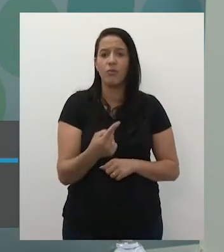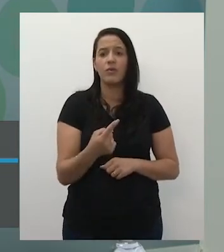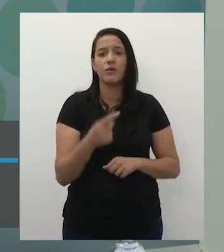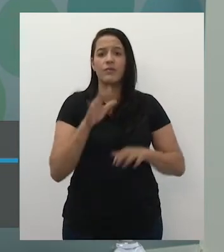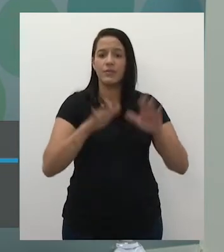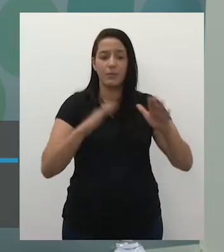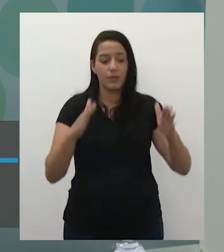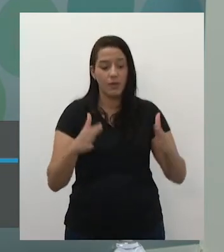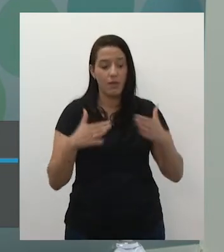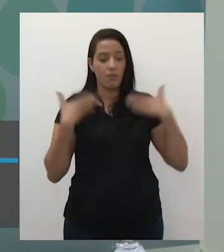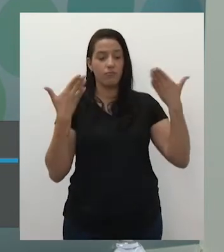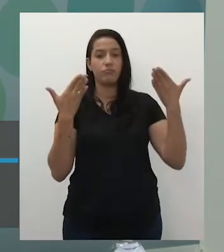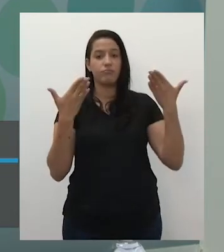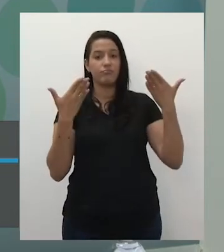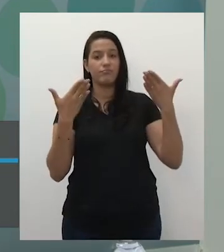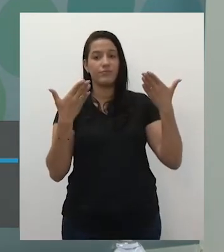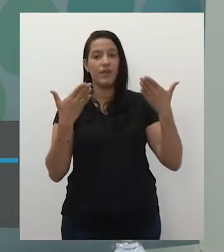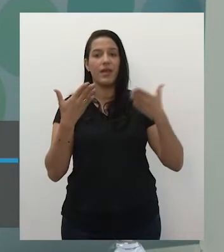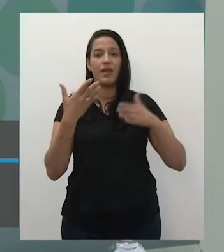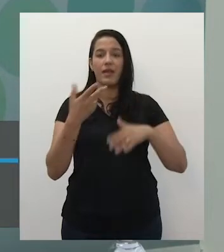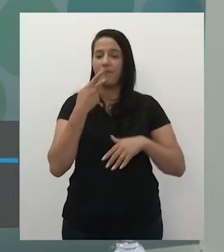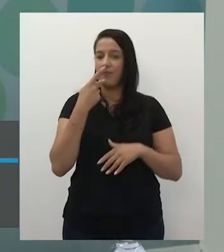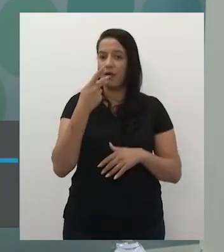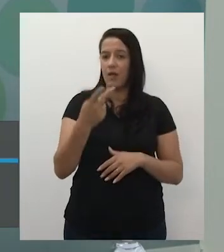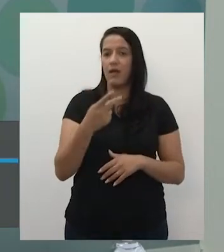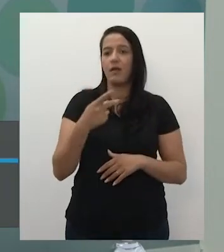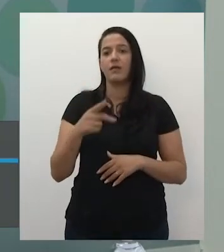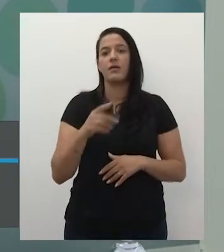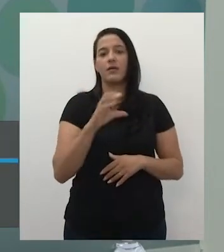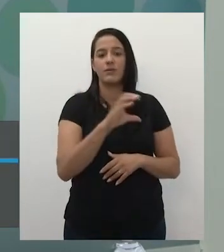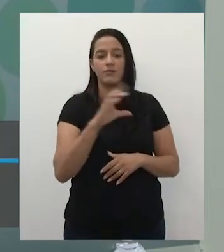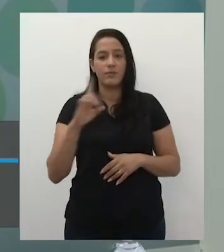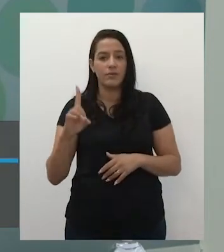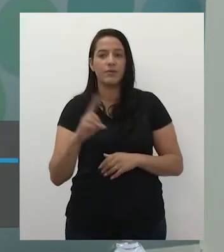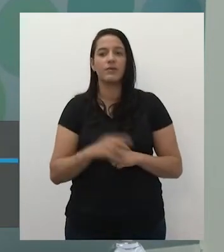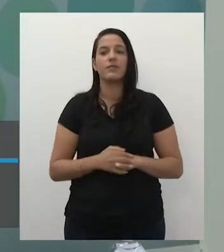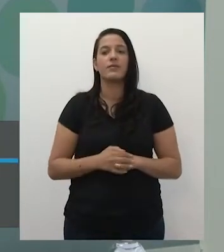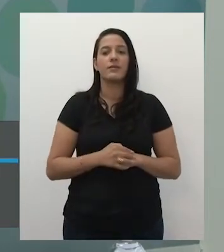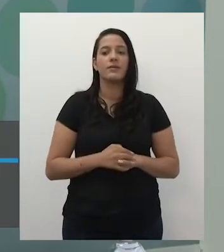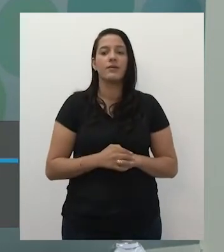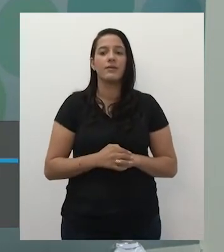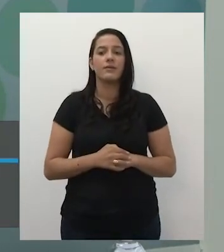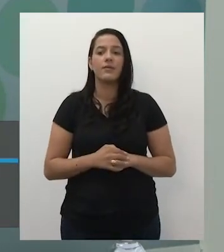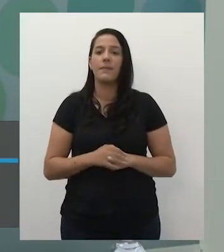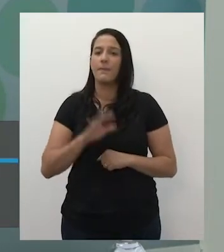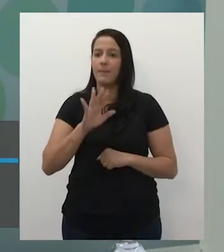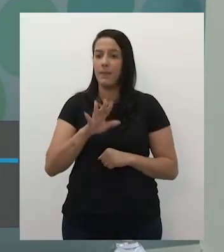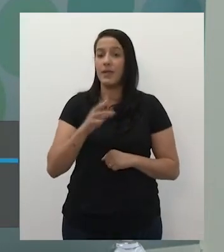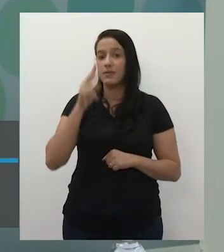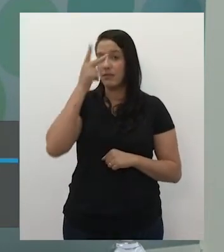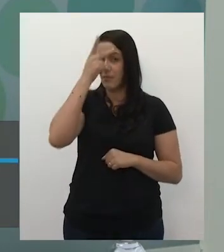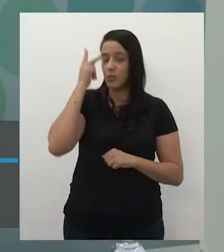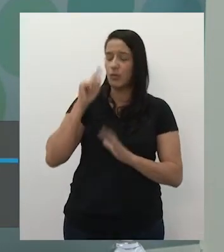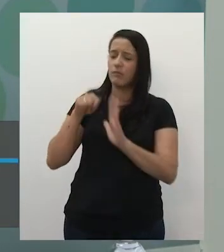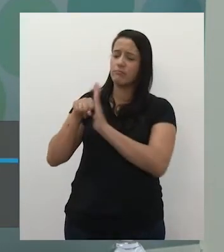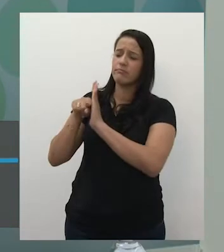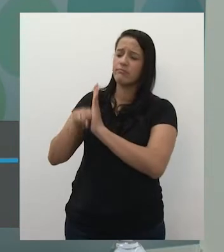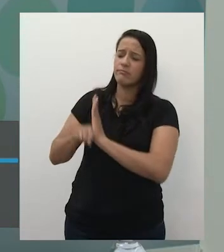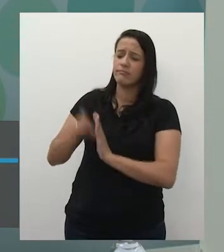sentamos, discutimos, realinhamos as estratégias para que possamos obter sucesso na aprendizagem dos